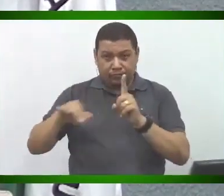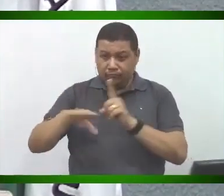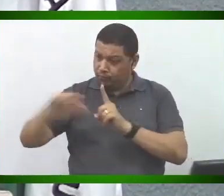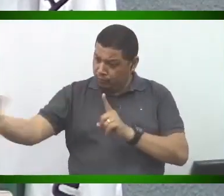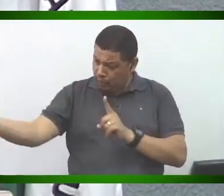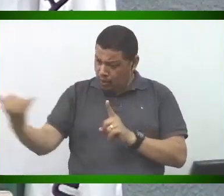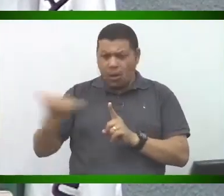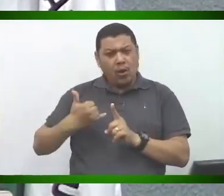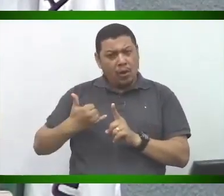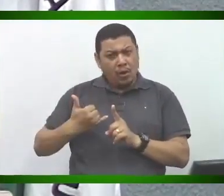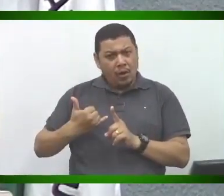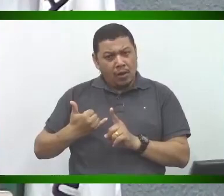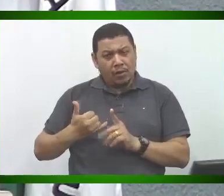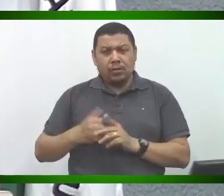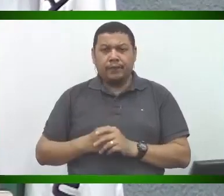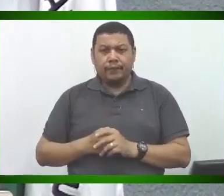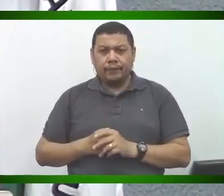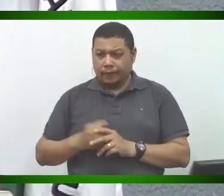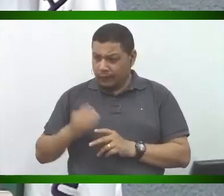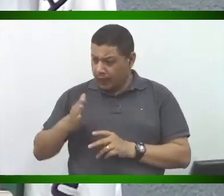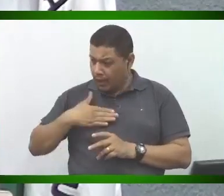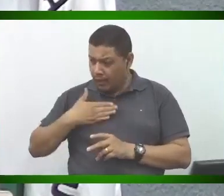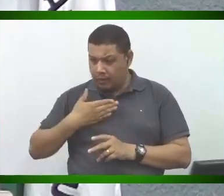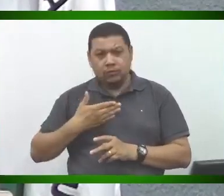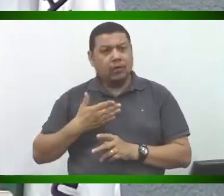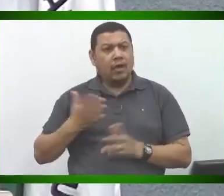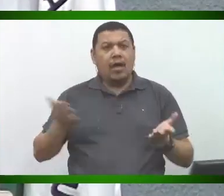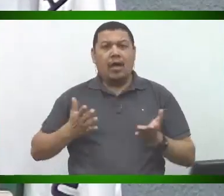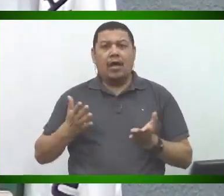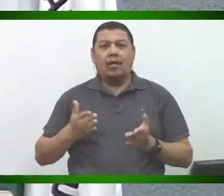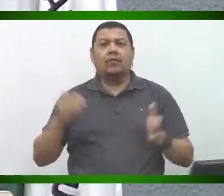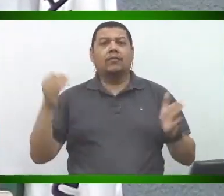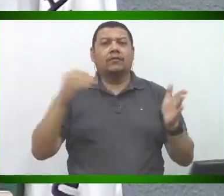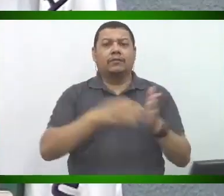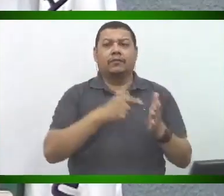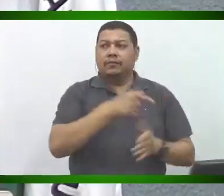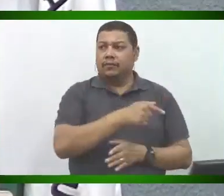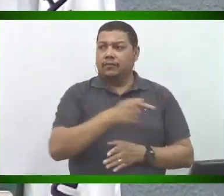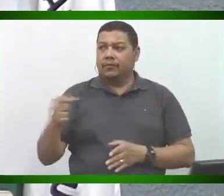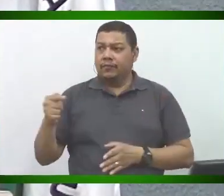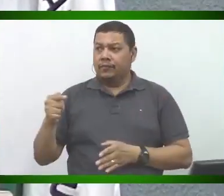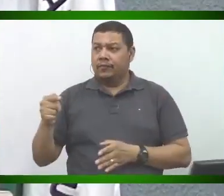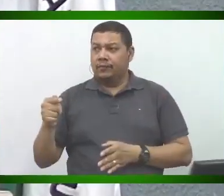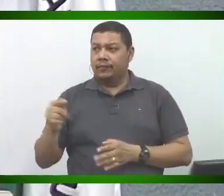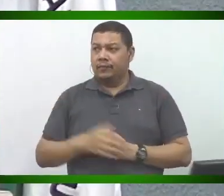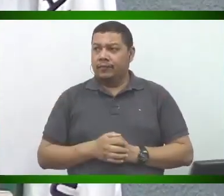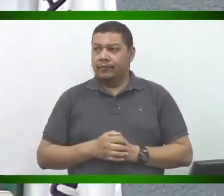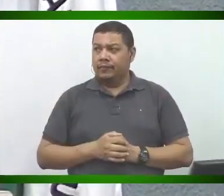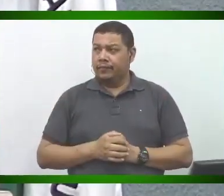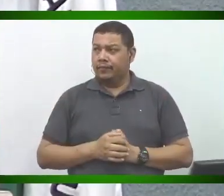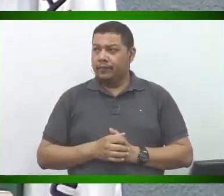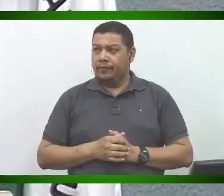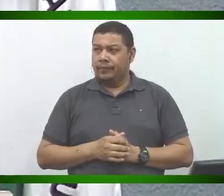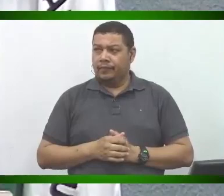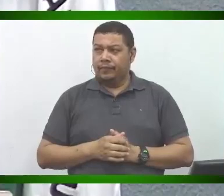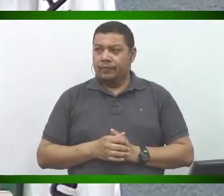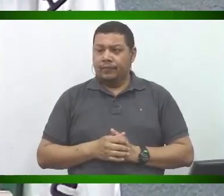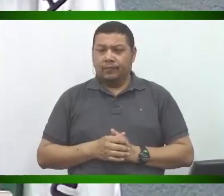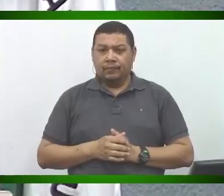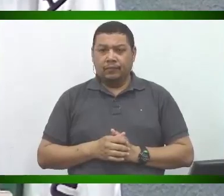Social, me manifestei esse fim de semana até de forma precipitada naquela oportunidade, vereador Magnusson